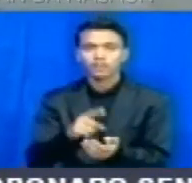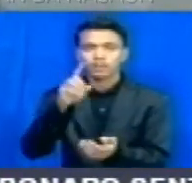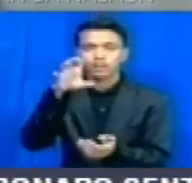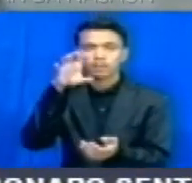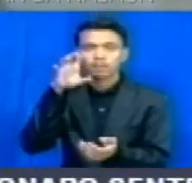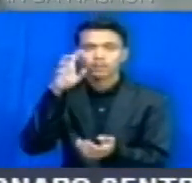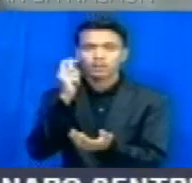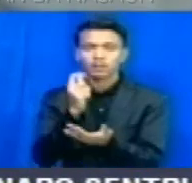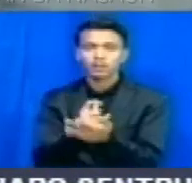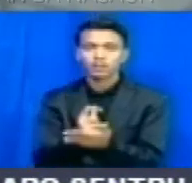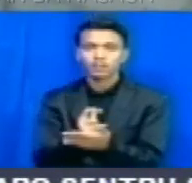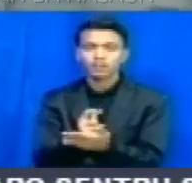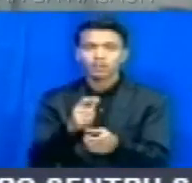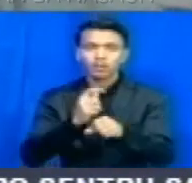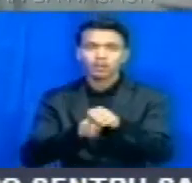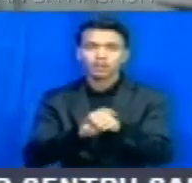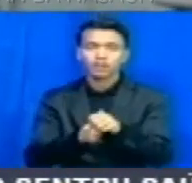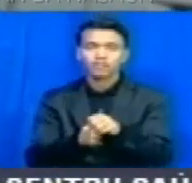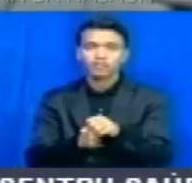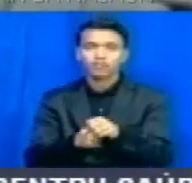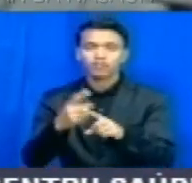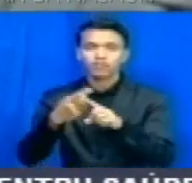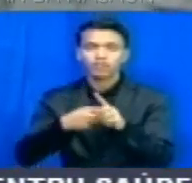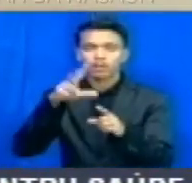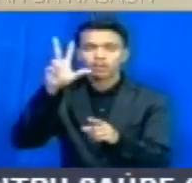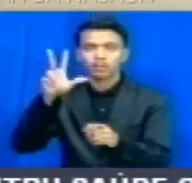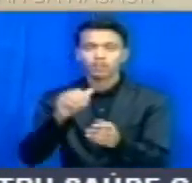115.042 $35. Kon ia durasam tempo pulan tol.